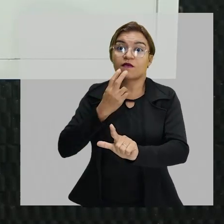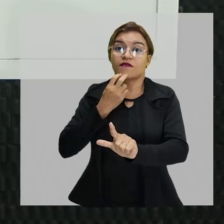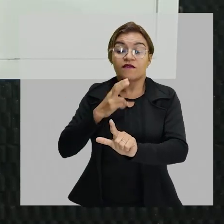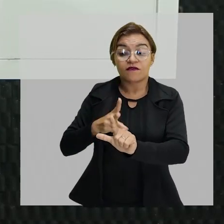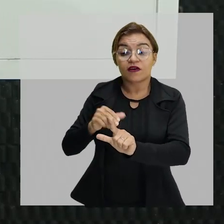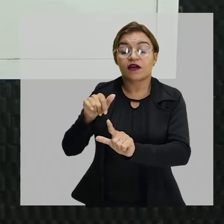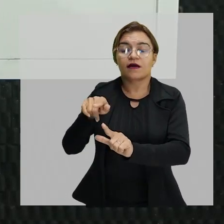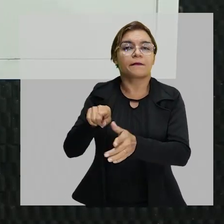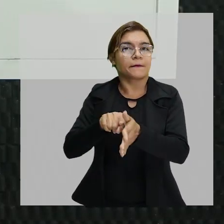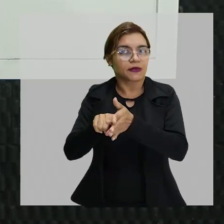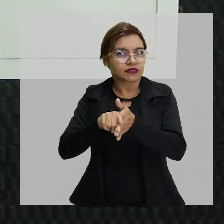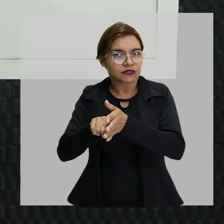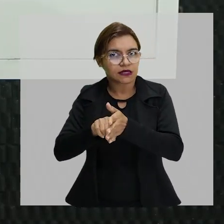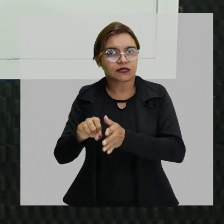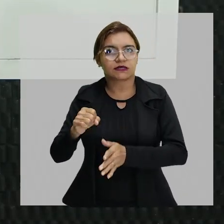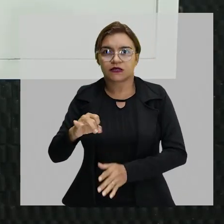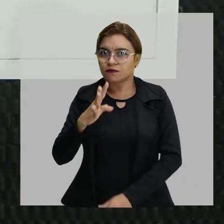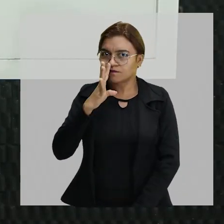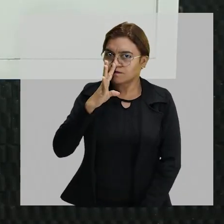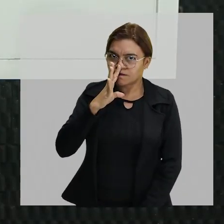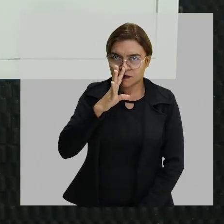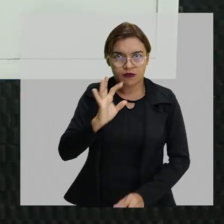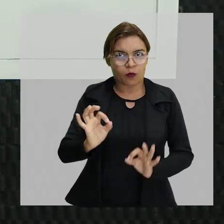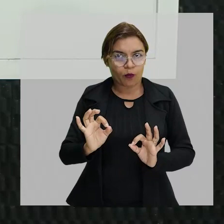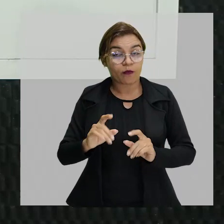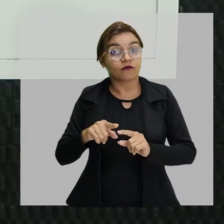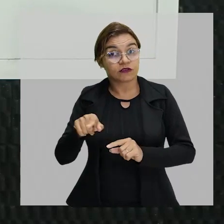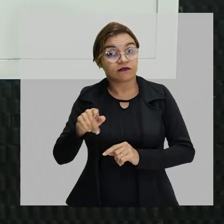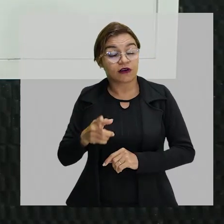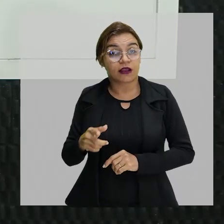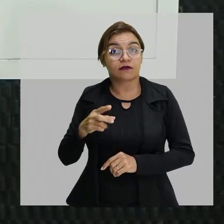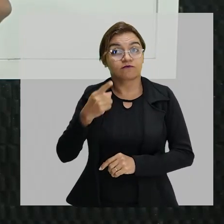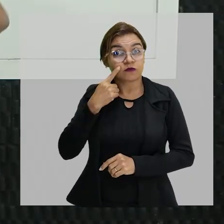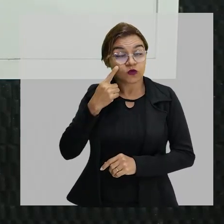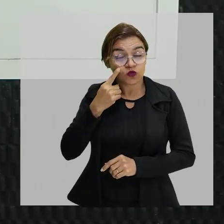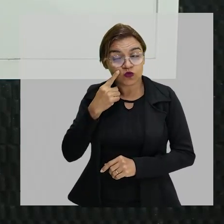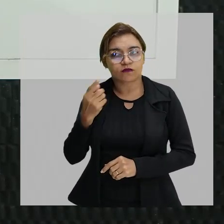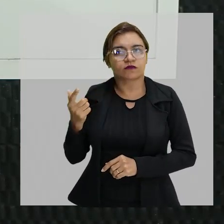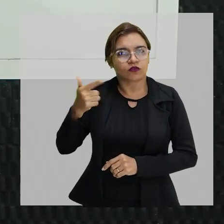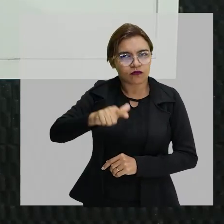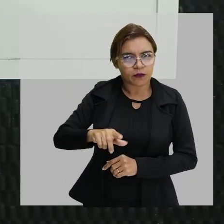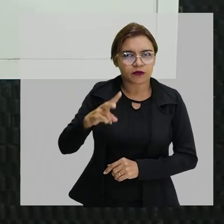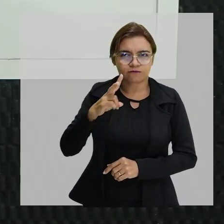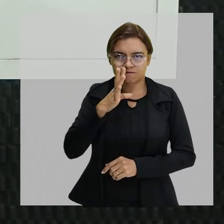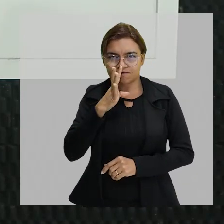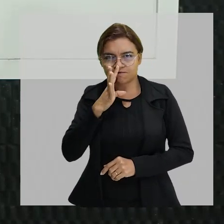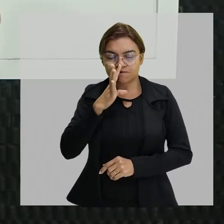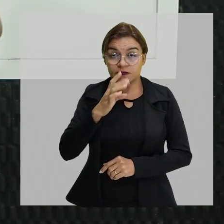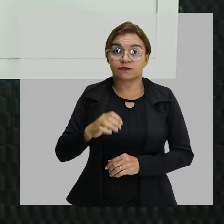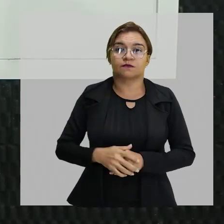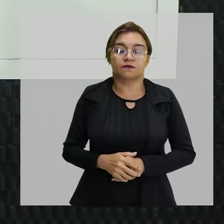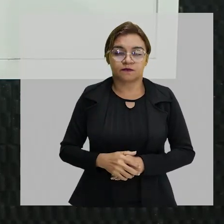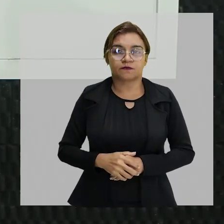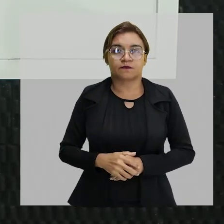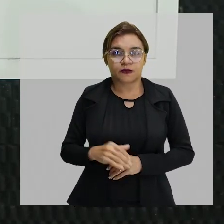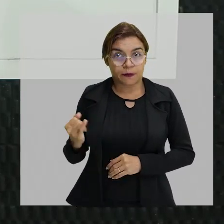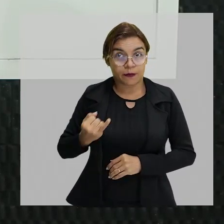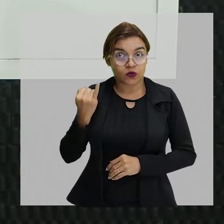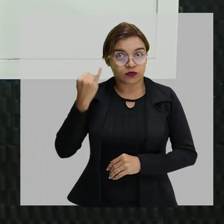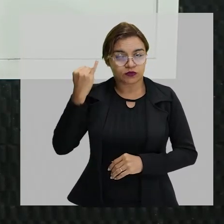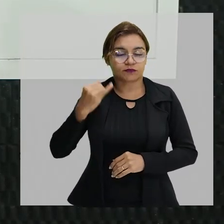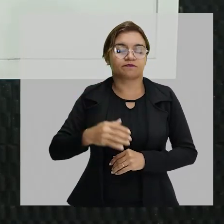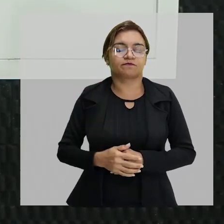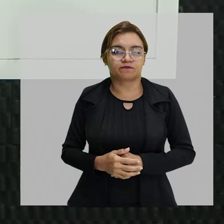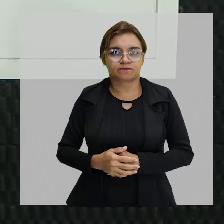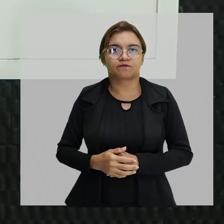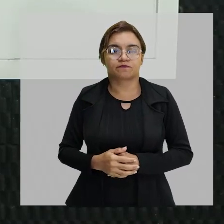não assistiu às aulas ou quer tirar alguma dúvida, é importante que você reveja os vídeos, quem perdeu uma aula, que veja pela primeira vez,